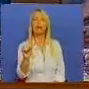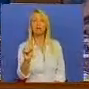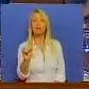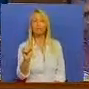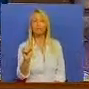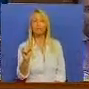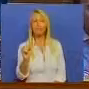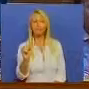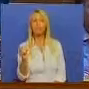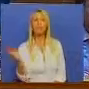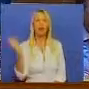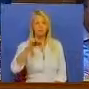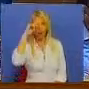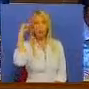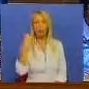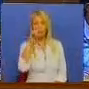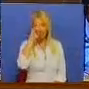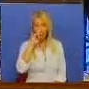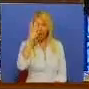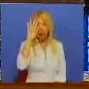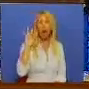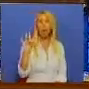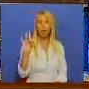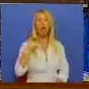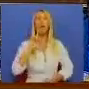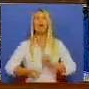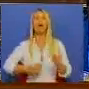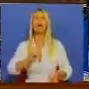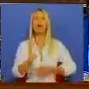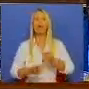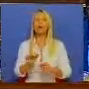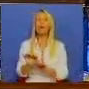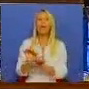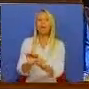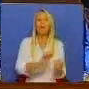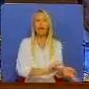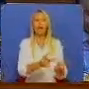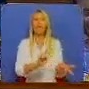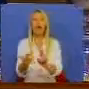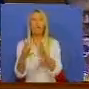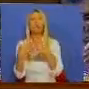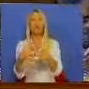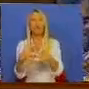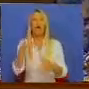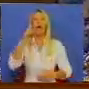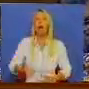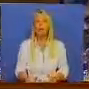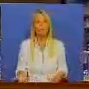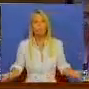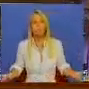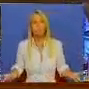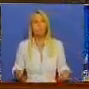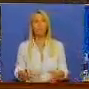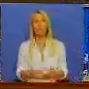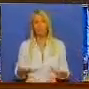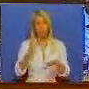e é mais difícil recordar quais tenham sido as suas reformas estruturais. É,